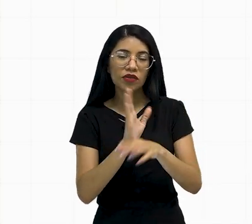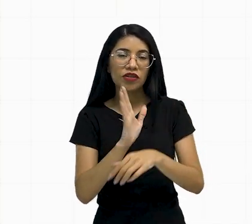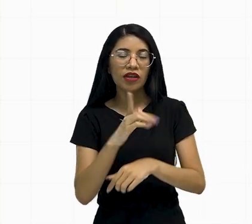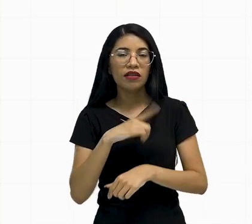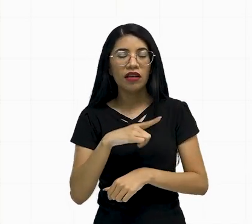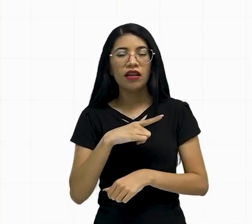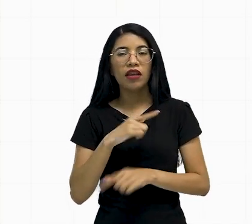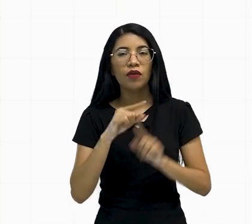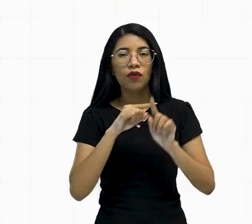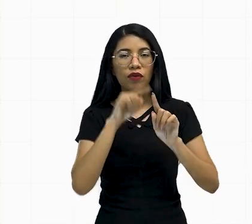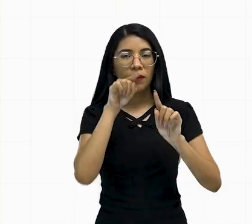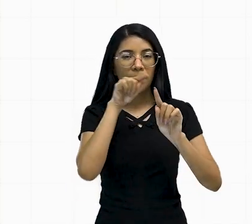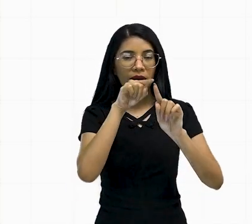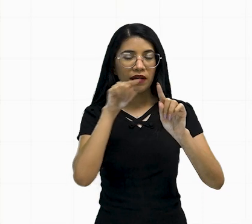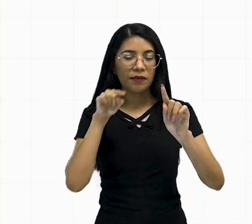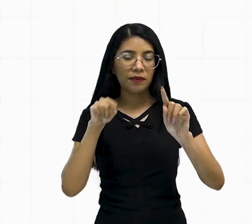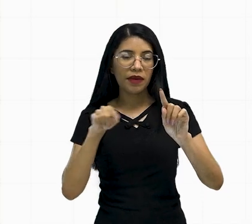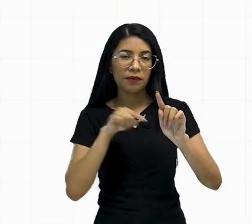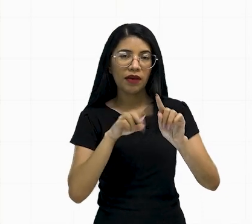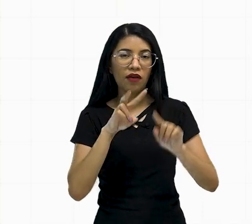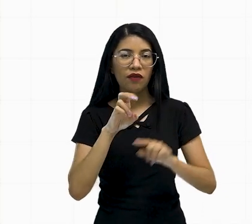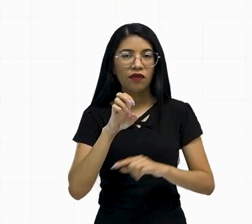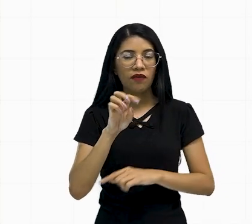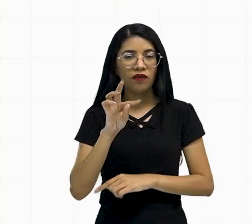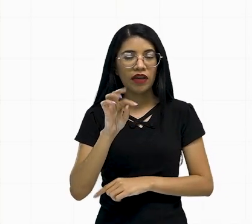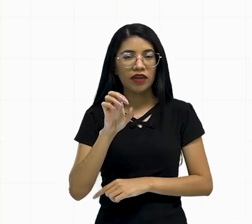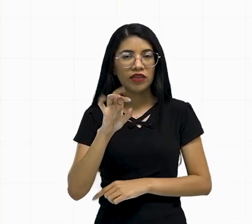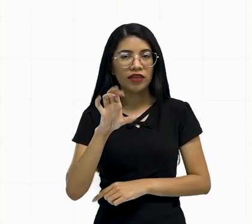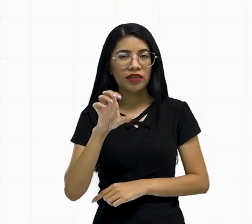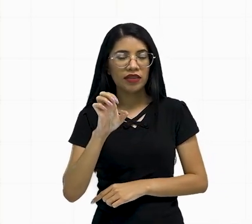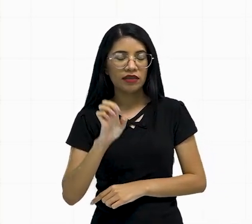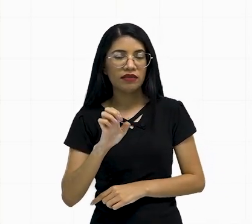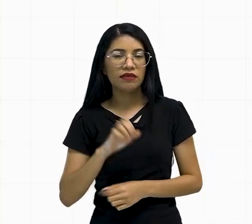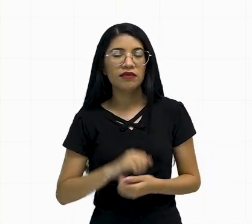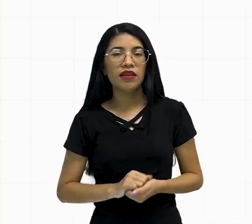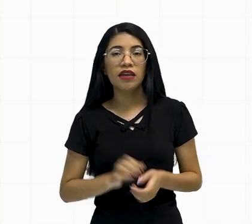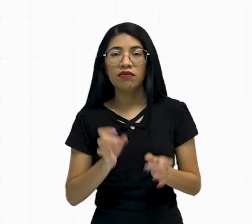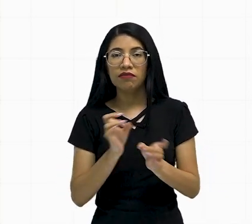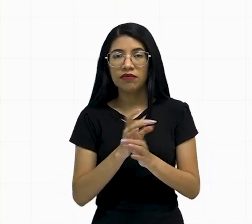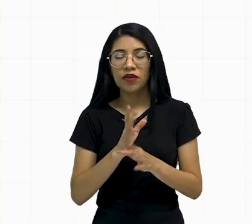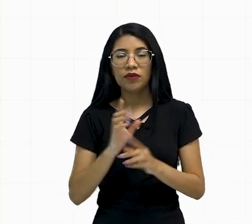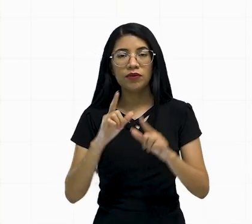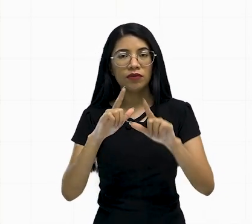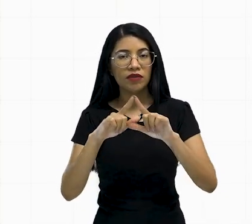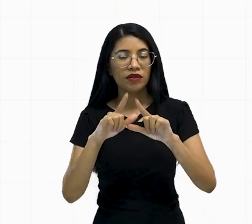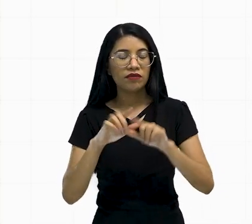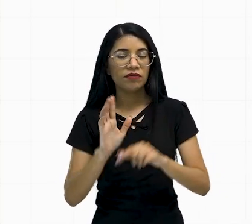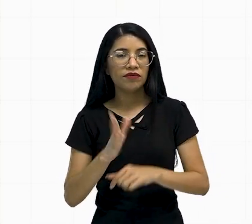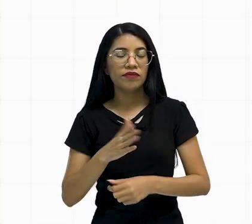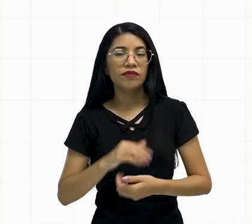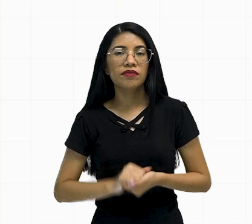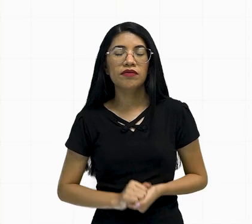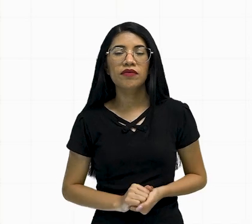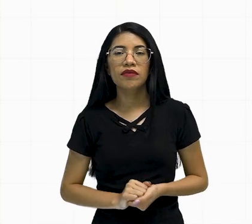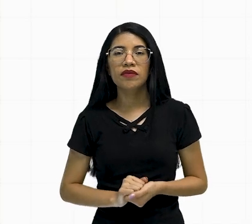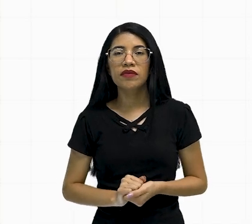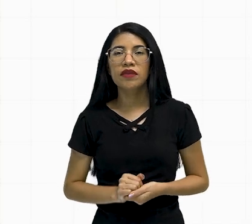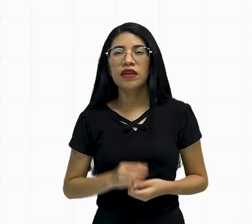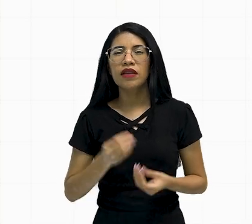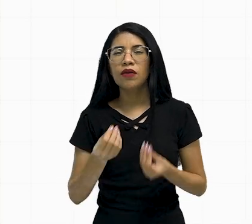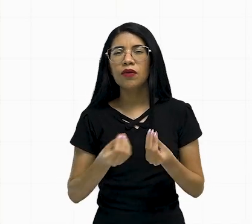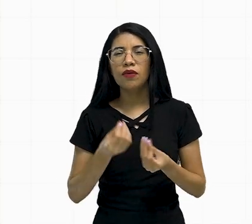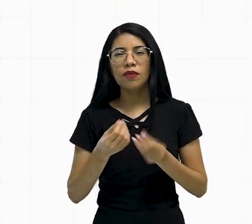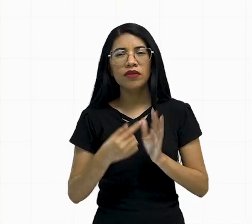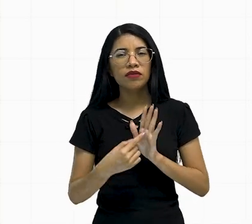vértices do seu triângulo, tendo aí então o triângulo pronto, tá? Turma, basicamente, o que está